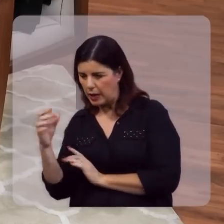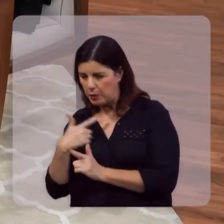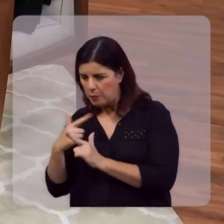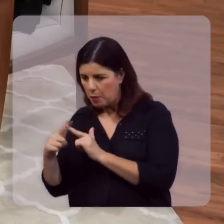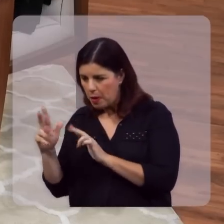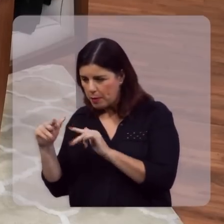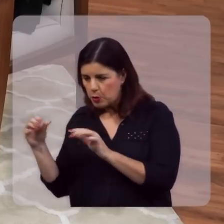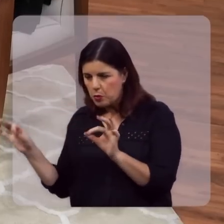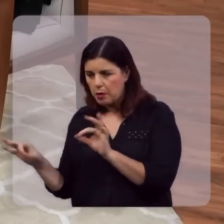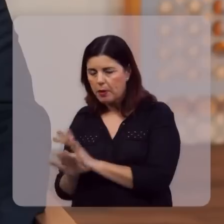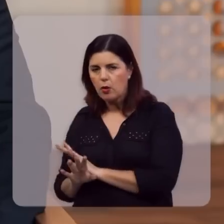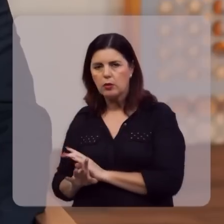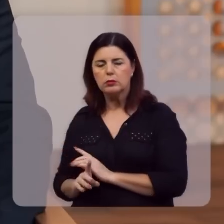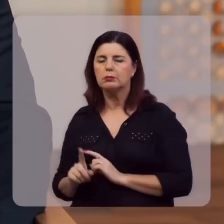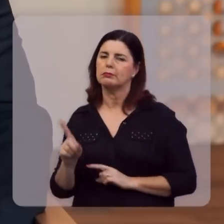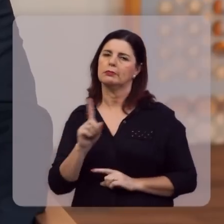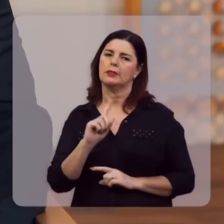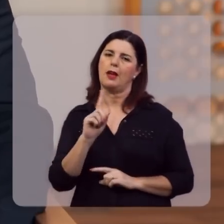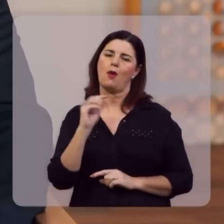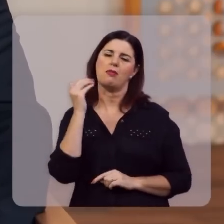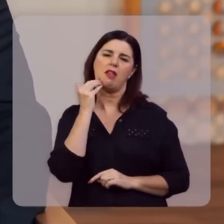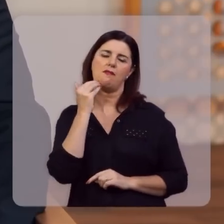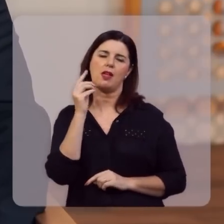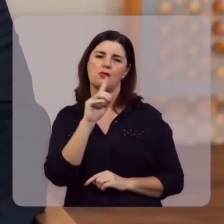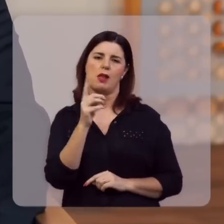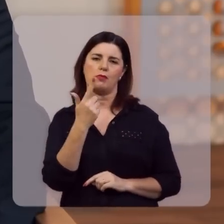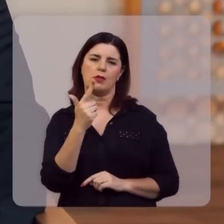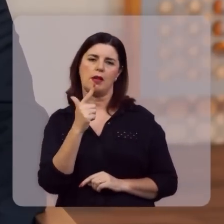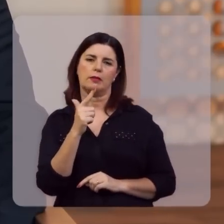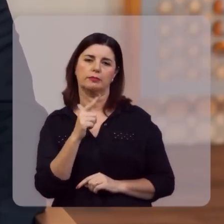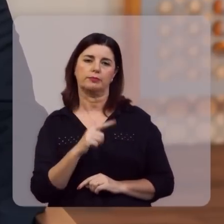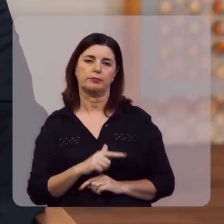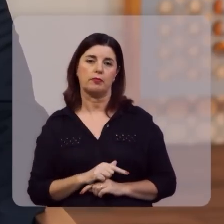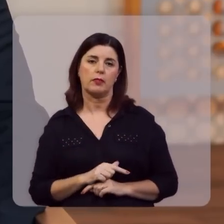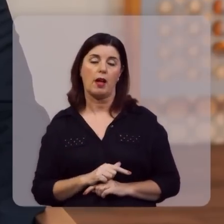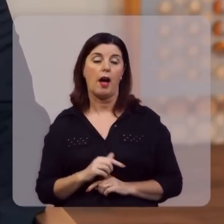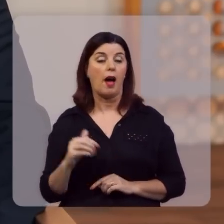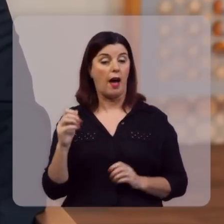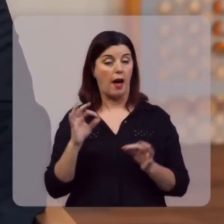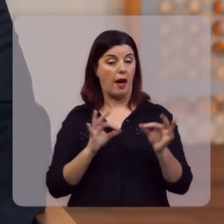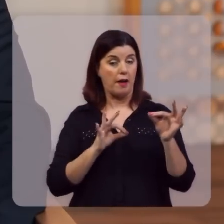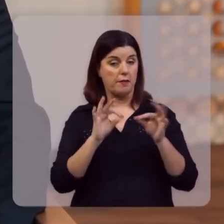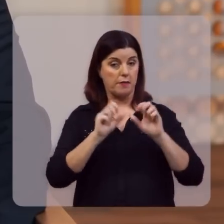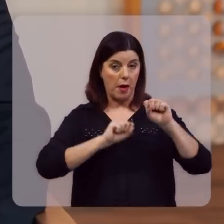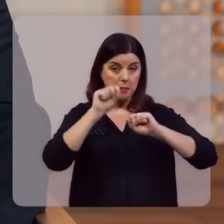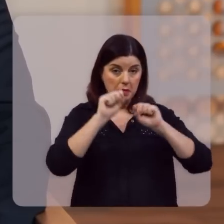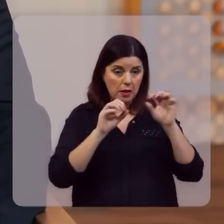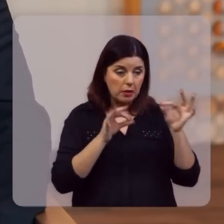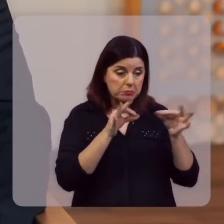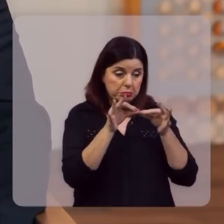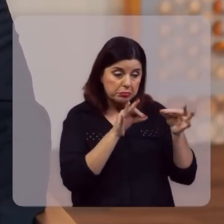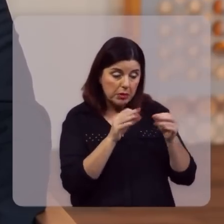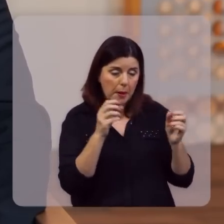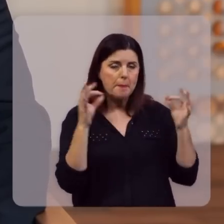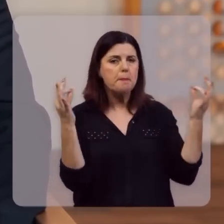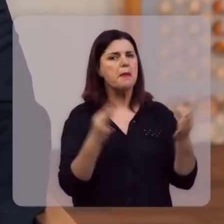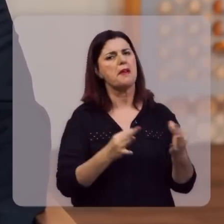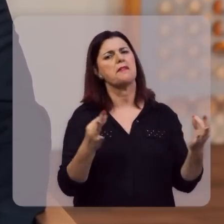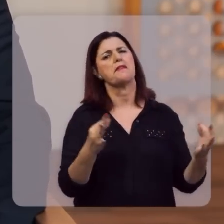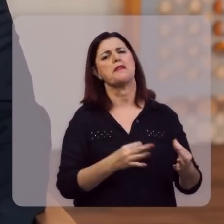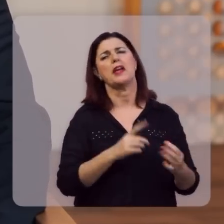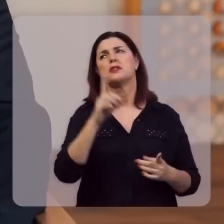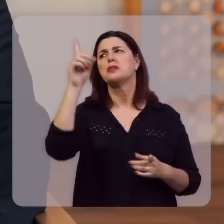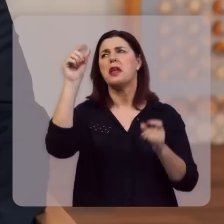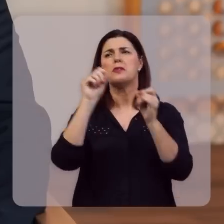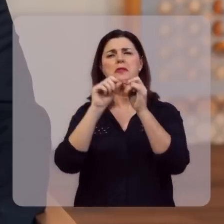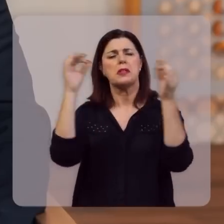se resolve? Não, o ser humano não tem um defeito de fabricação. A fabricação foi perfeita, feita por um Deus